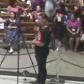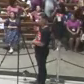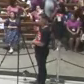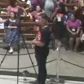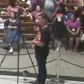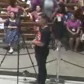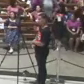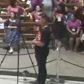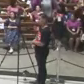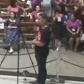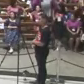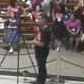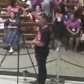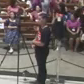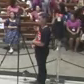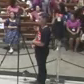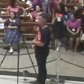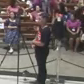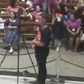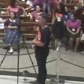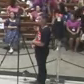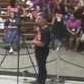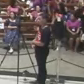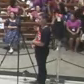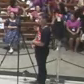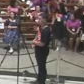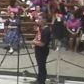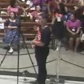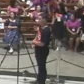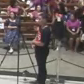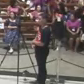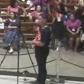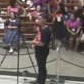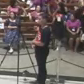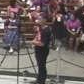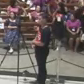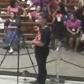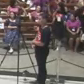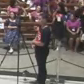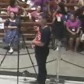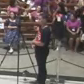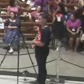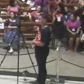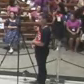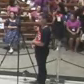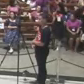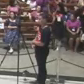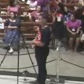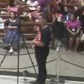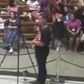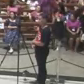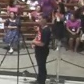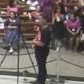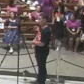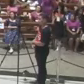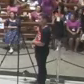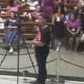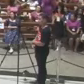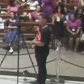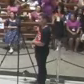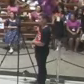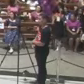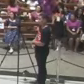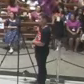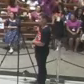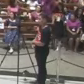na minha oração eu rogo que o Senhor lhe dê cada dia mais saúde e